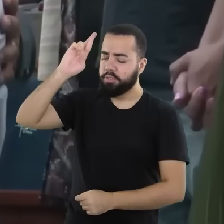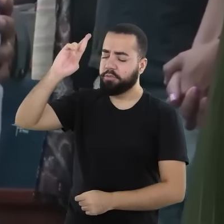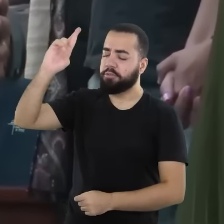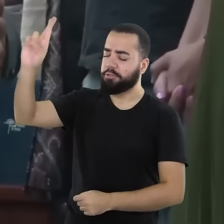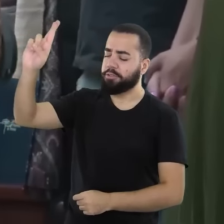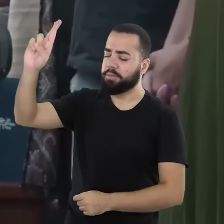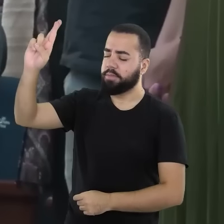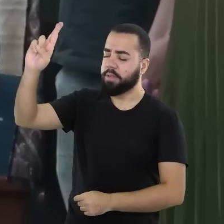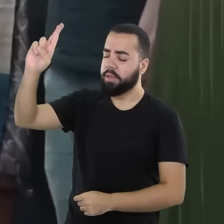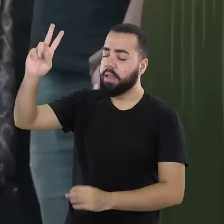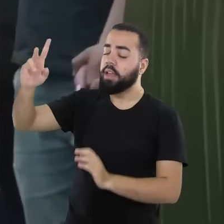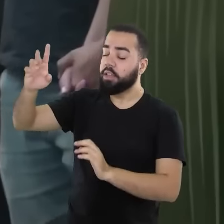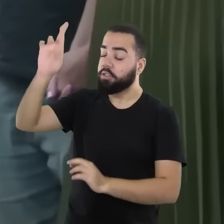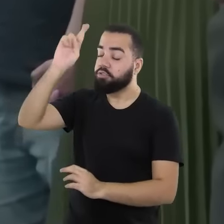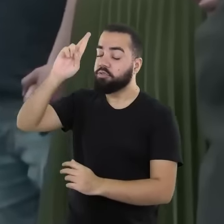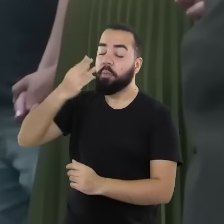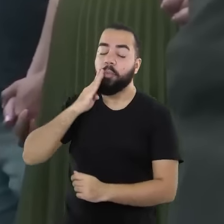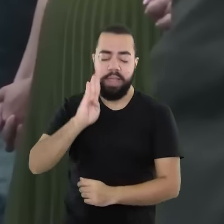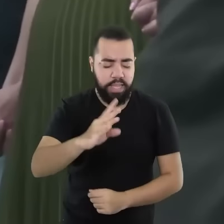fez a Salomão,